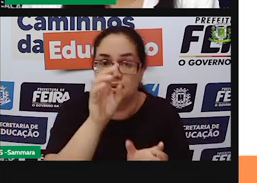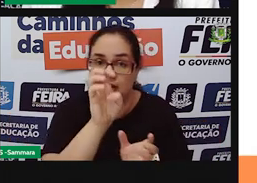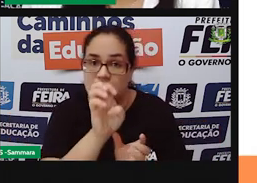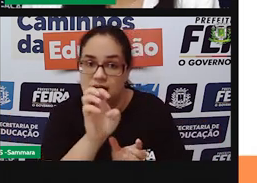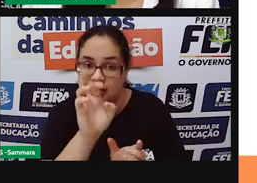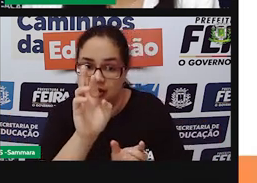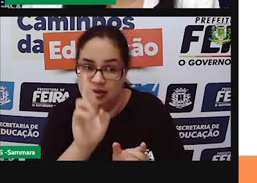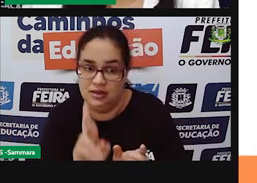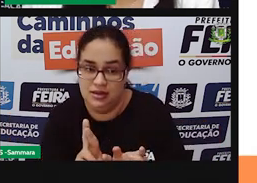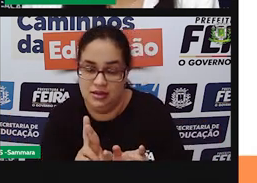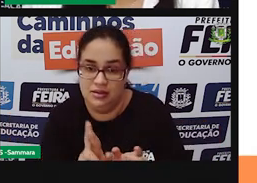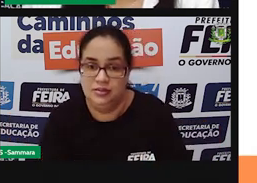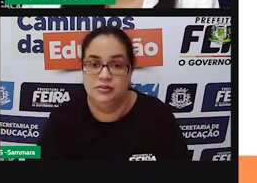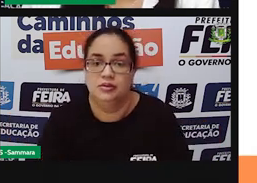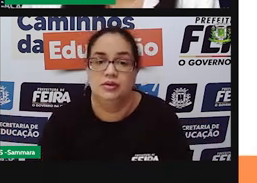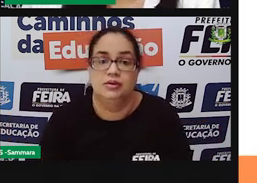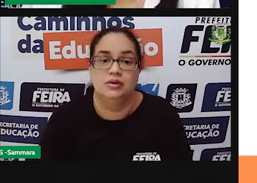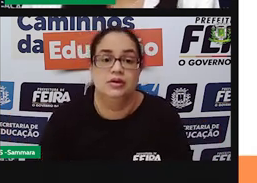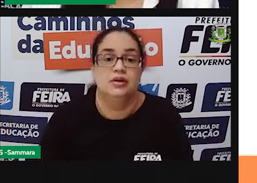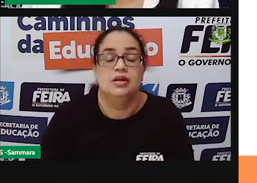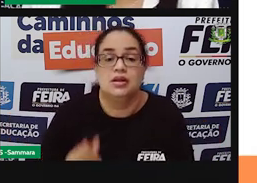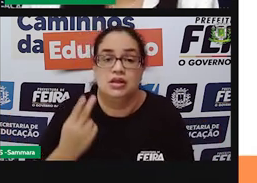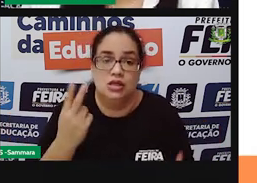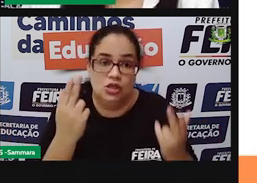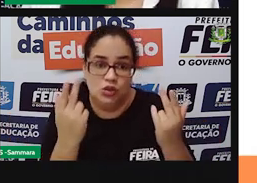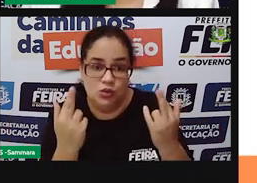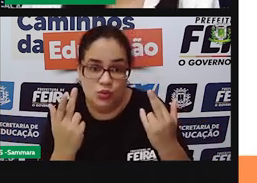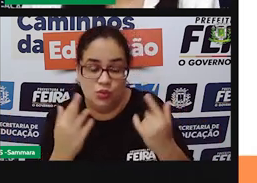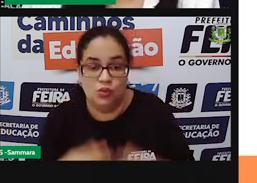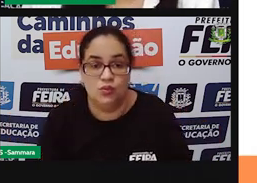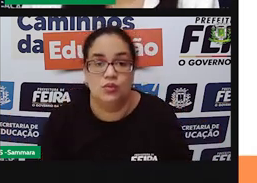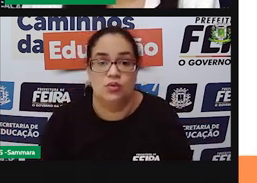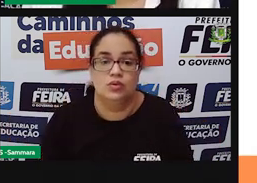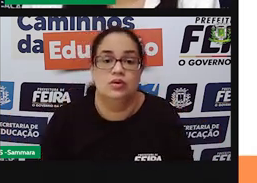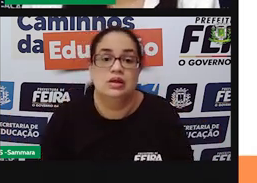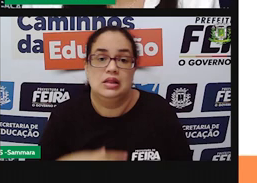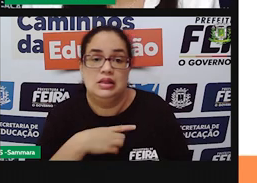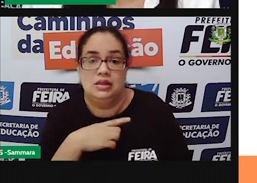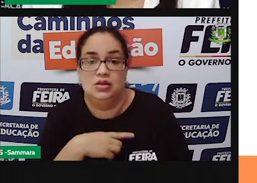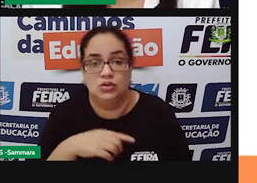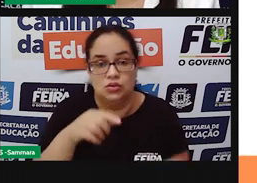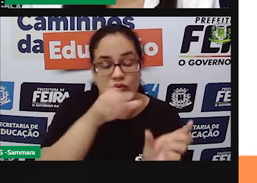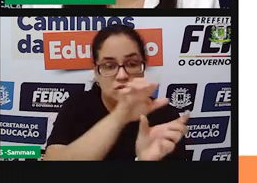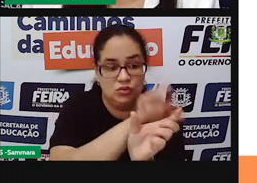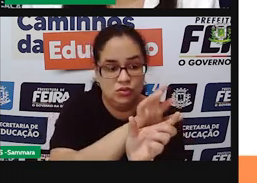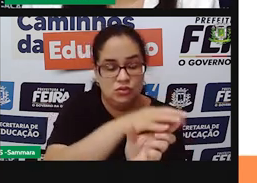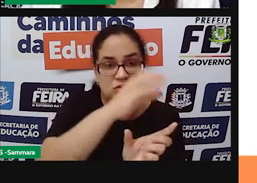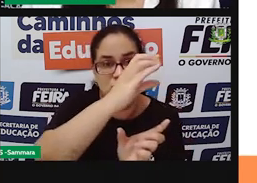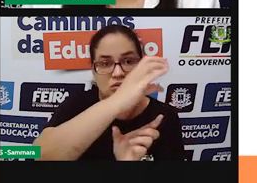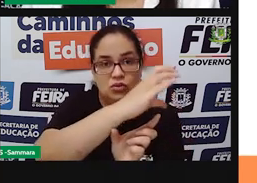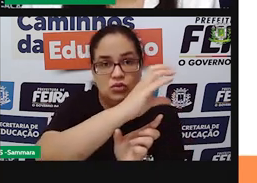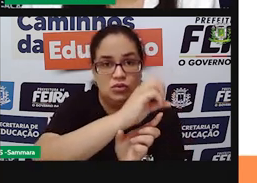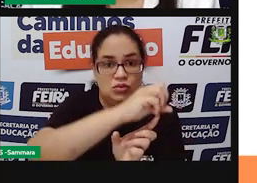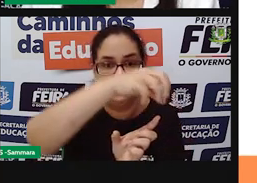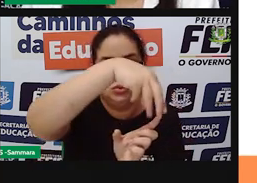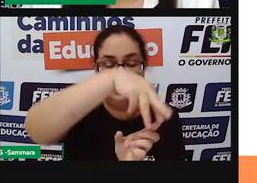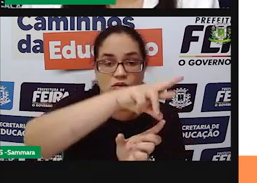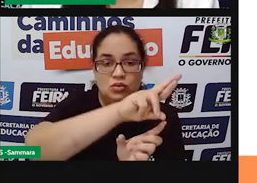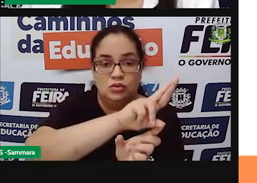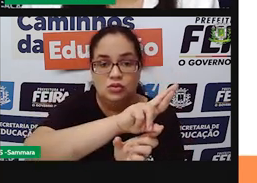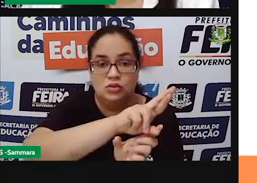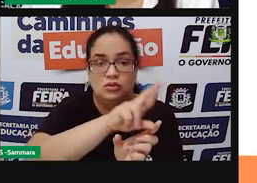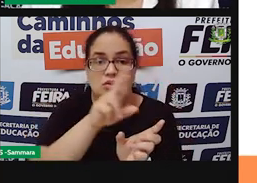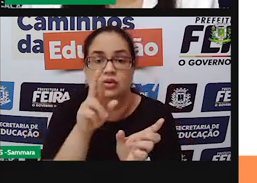então pertence à segunda conjugação. Do mesmo jeito, a conservação do radical, tá vendo? até a